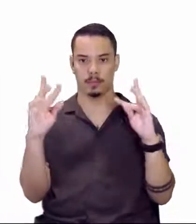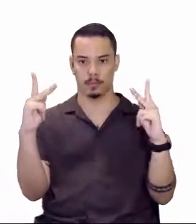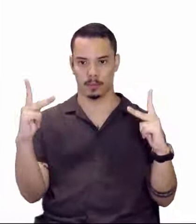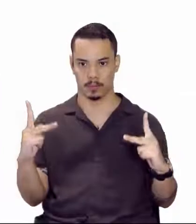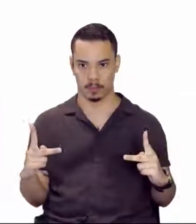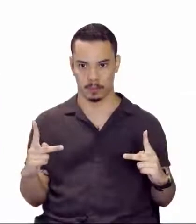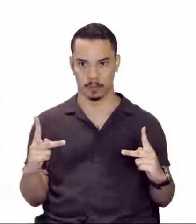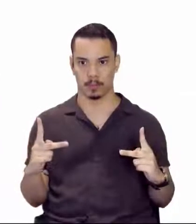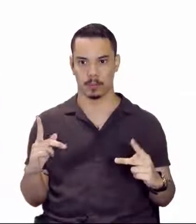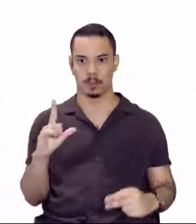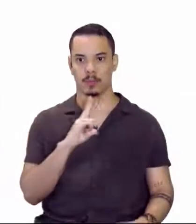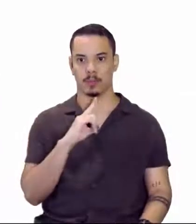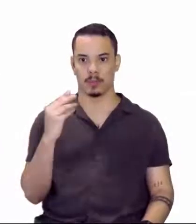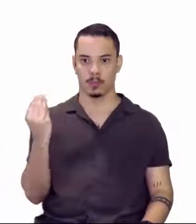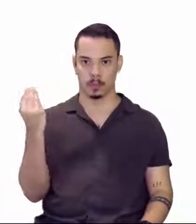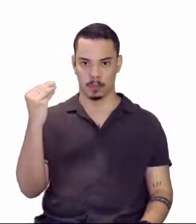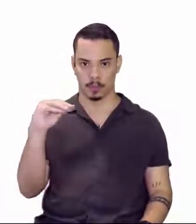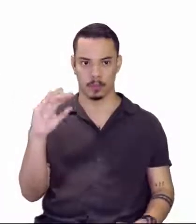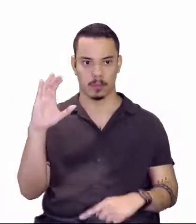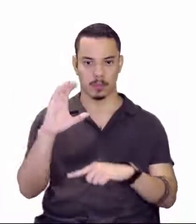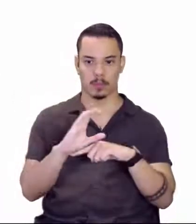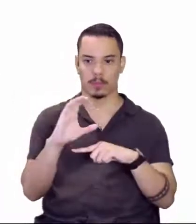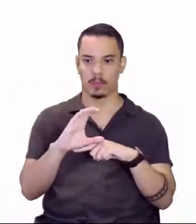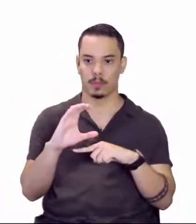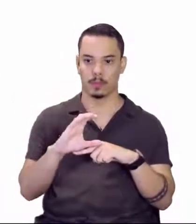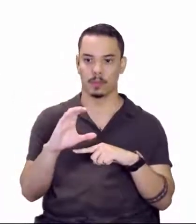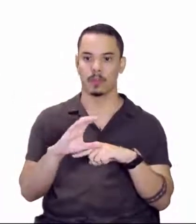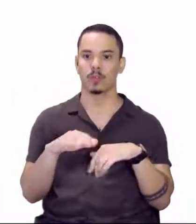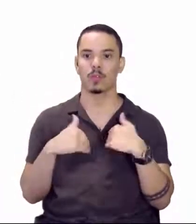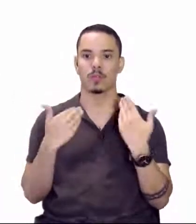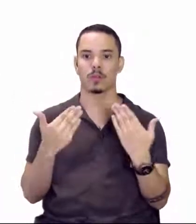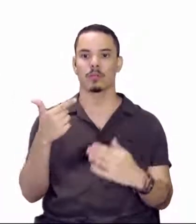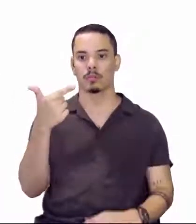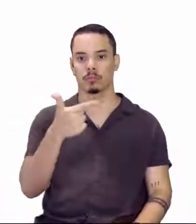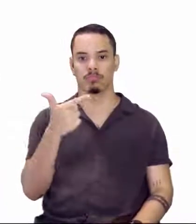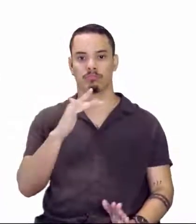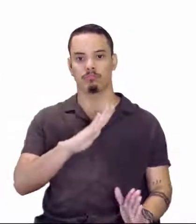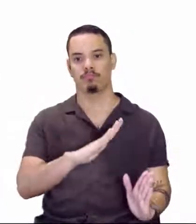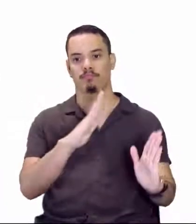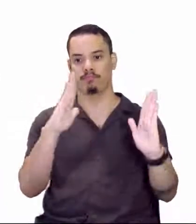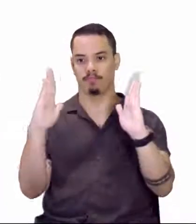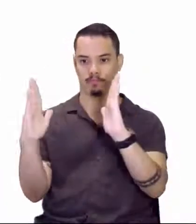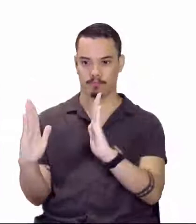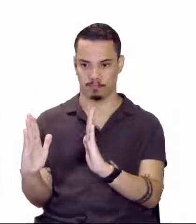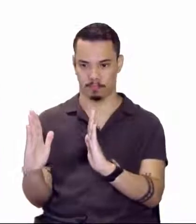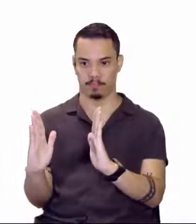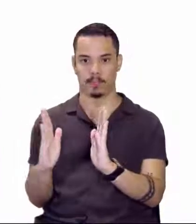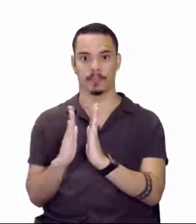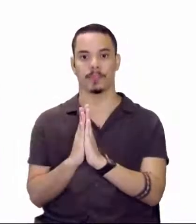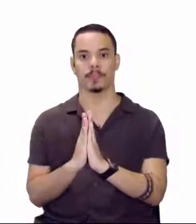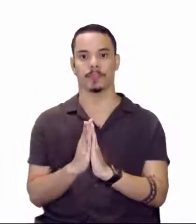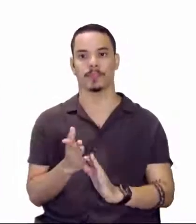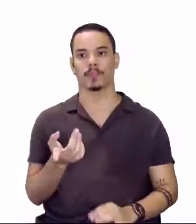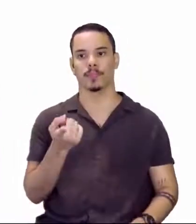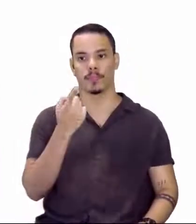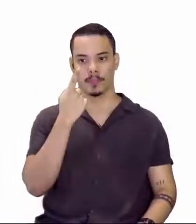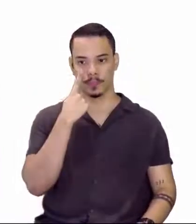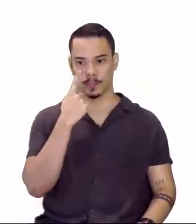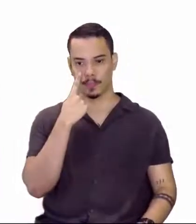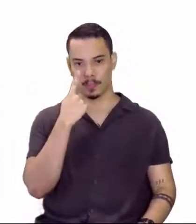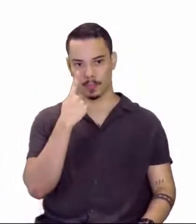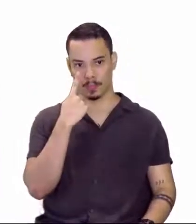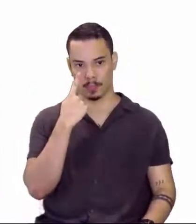elemento carbono está localizado, é o 2º período. Vamos ver agora o